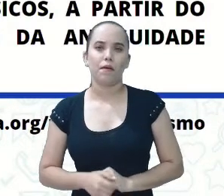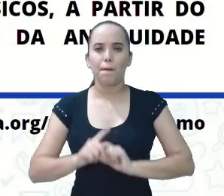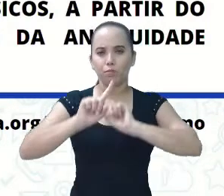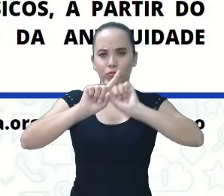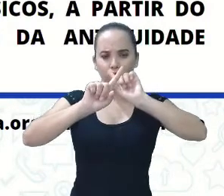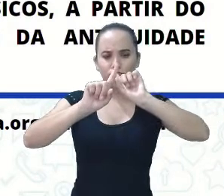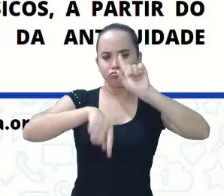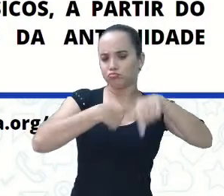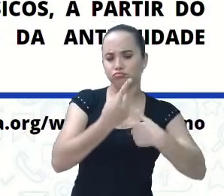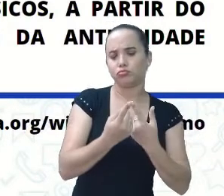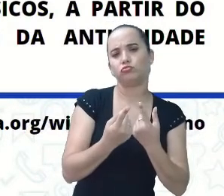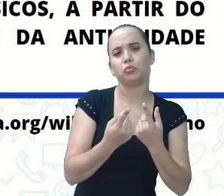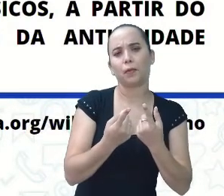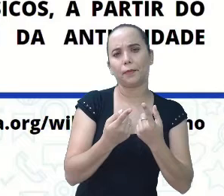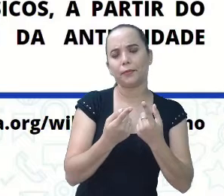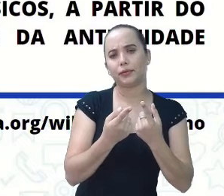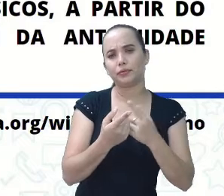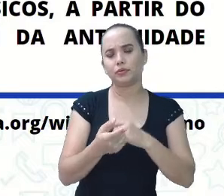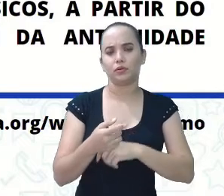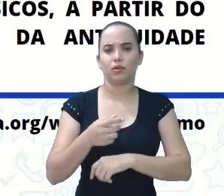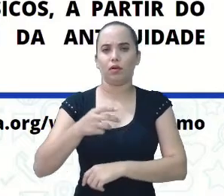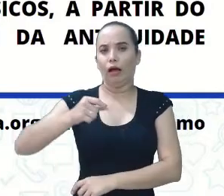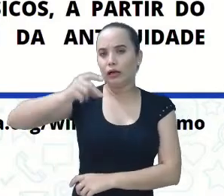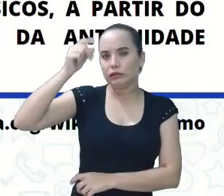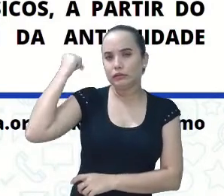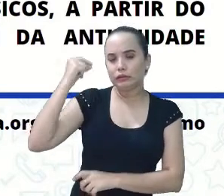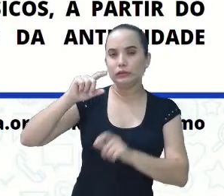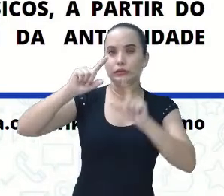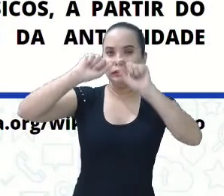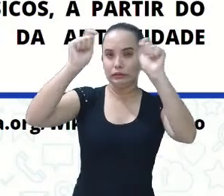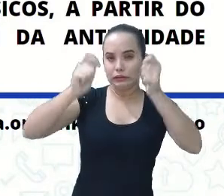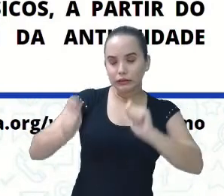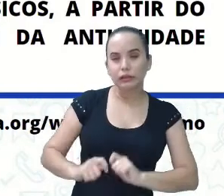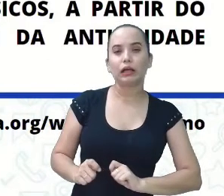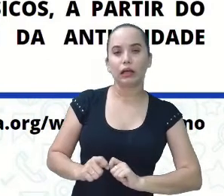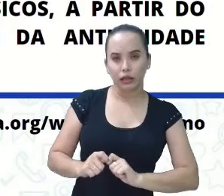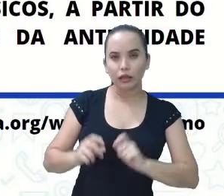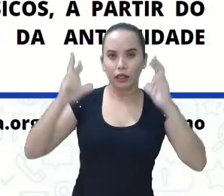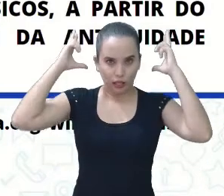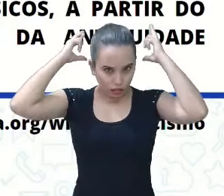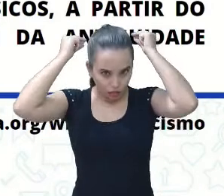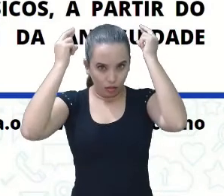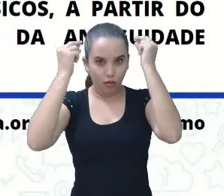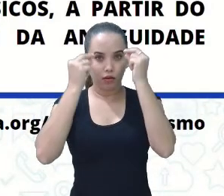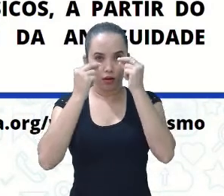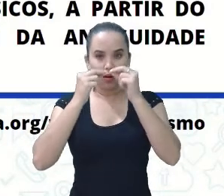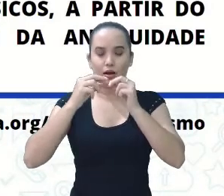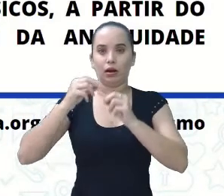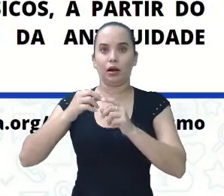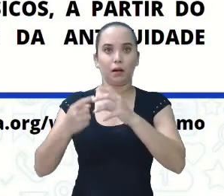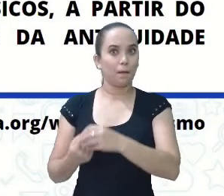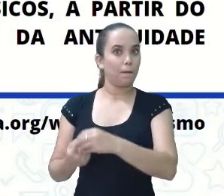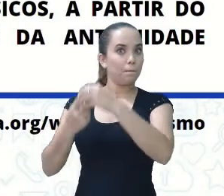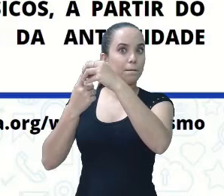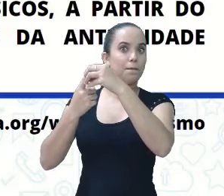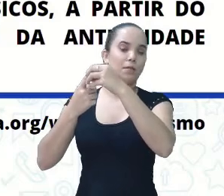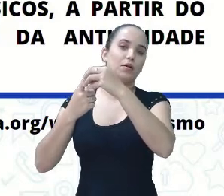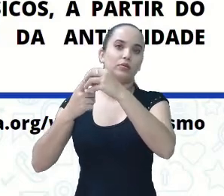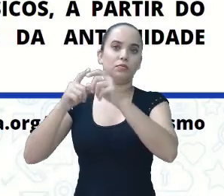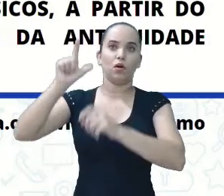foram redescobertos, tá? A antiguidade clássica grega, principalmente na Itália,